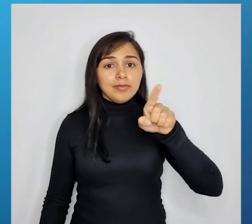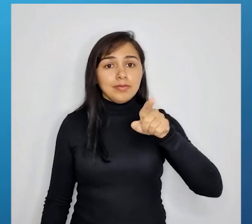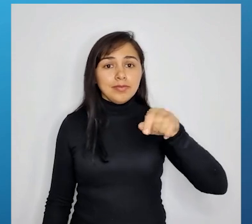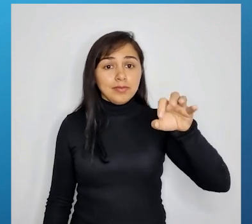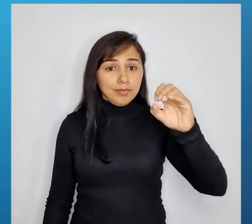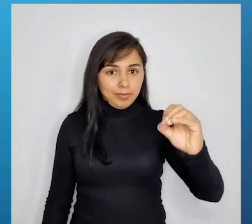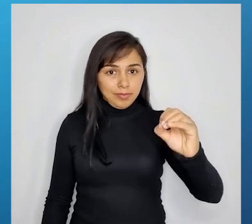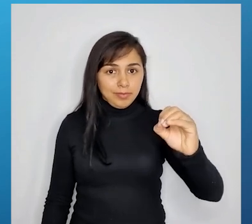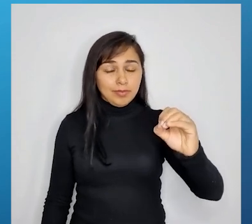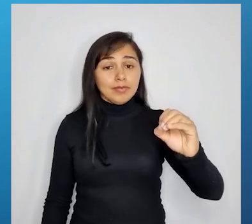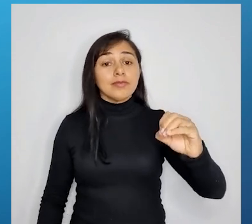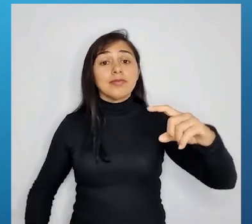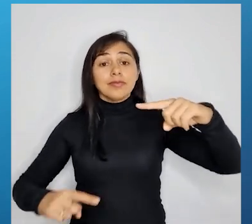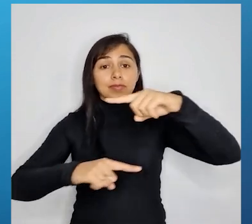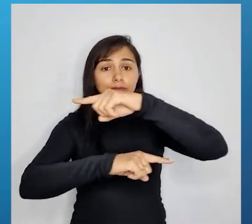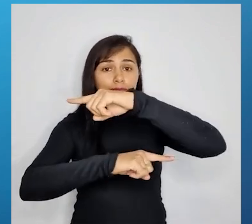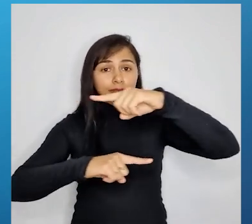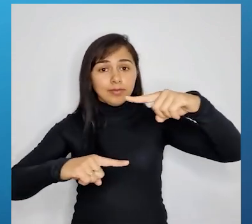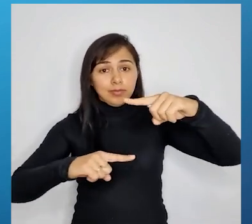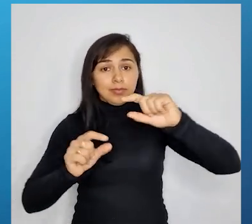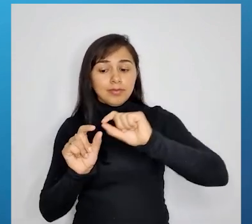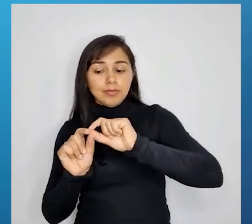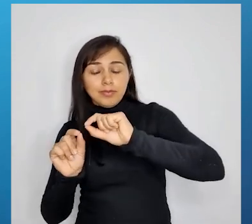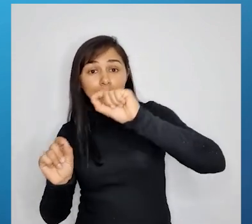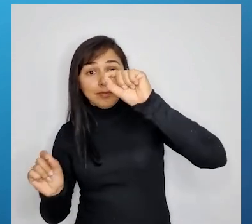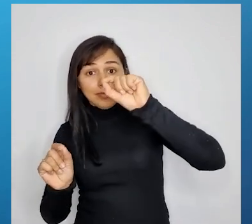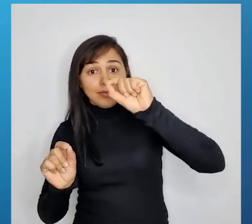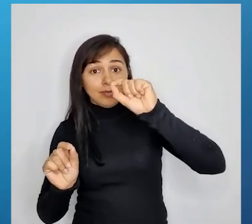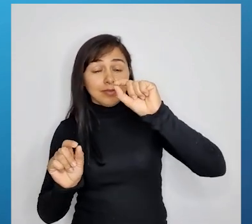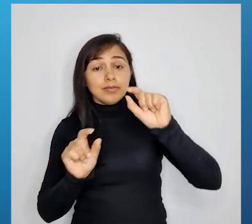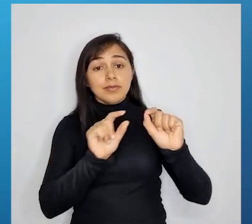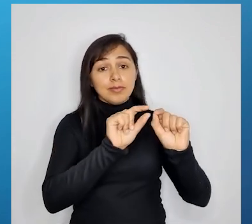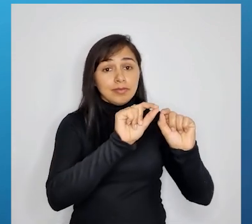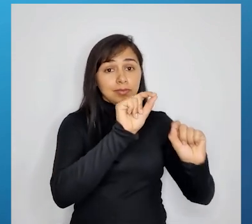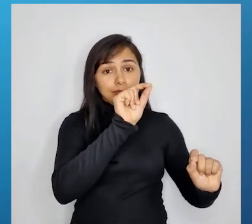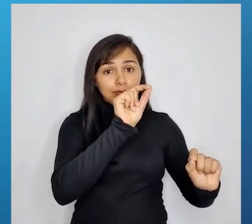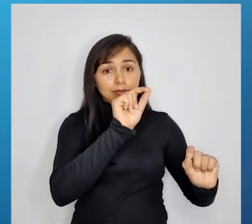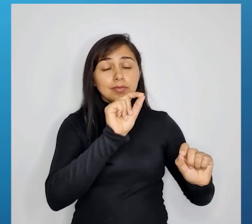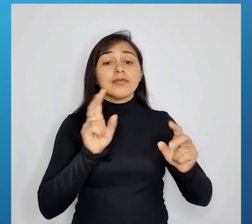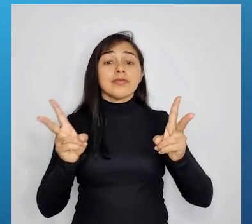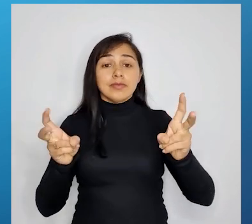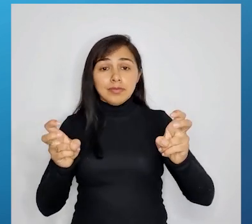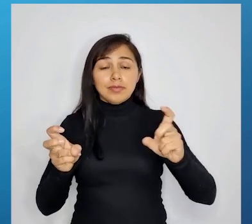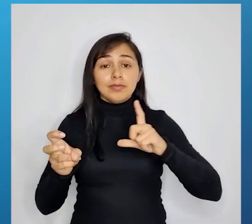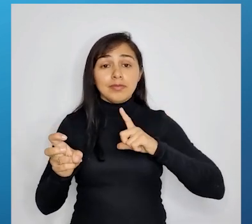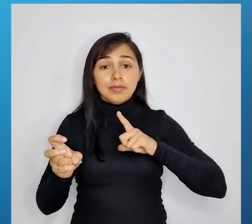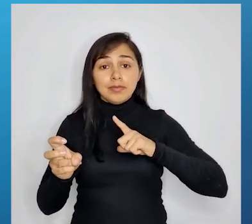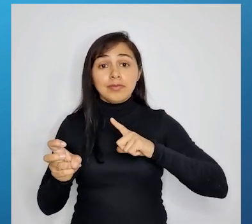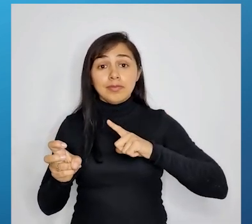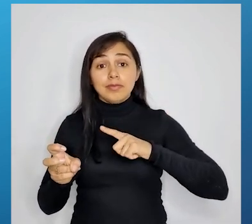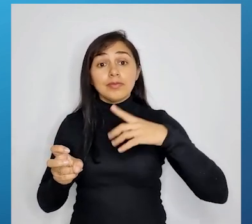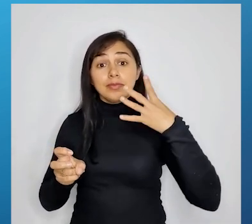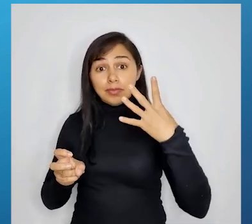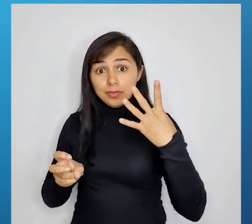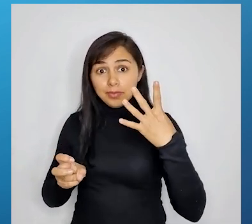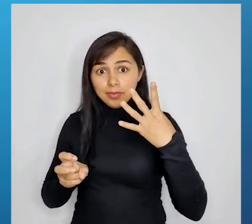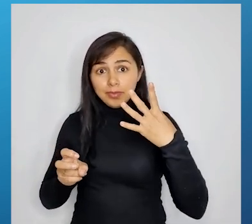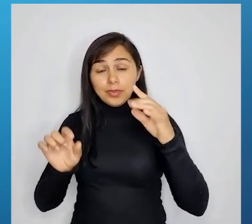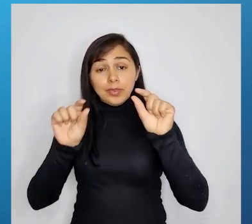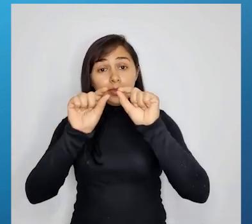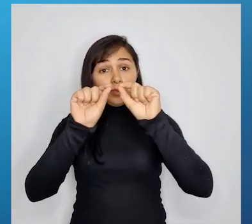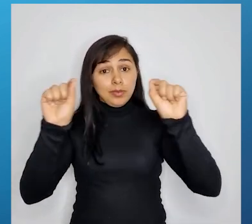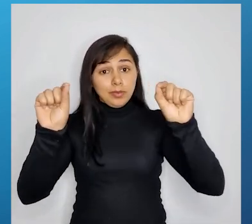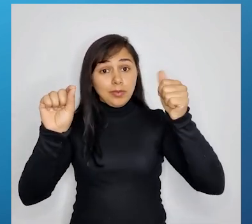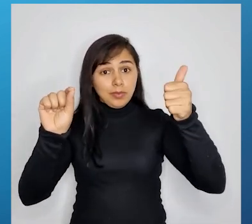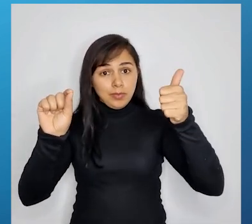vamos conhecer? Olha só, trapézio. Observe os quadriláteros das figuras seguintes. Eles